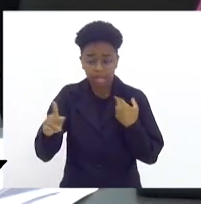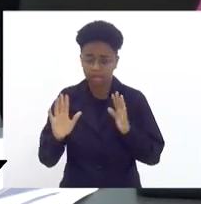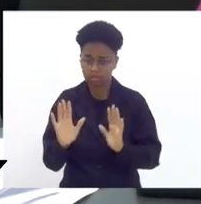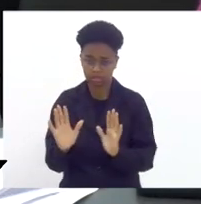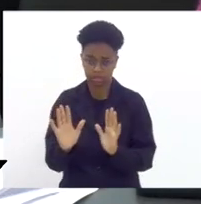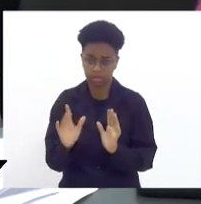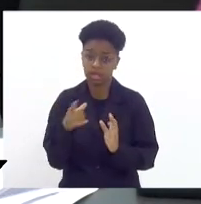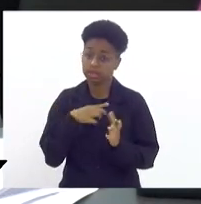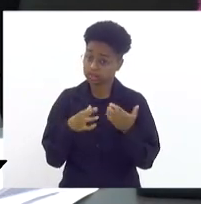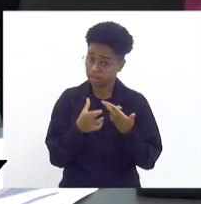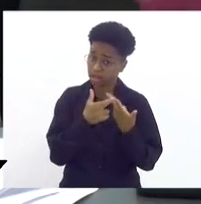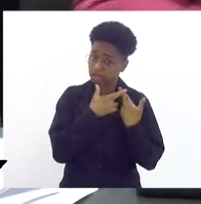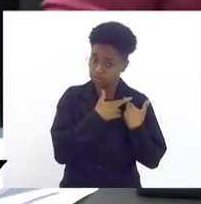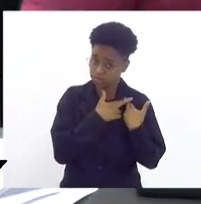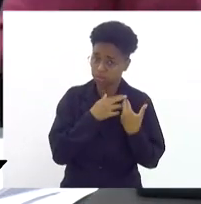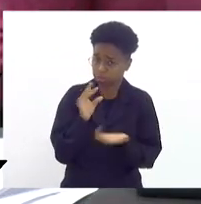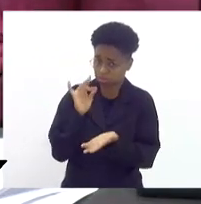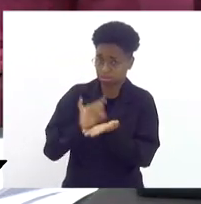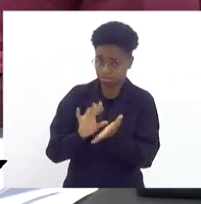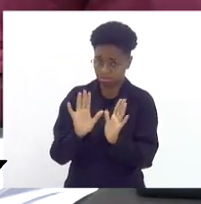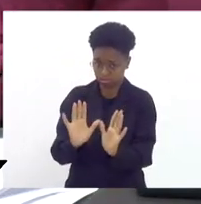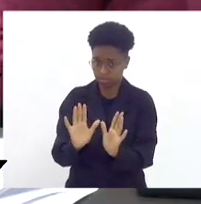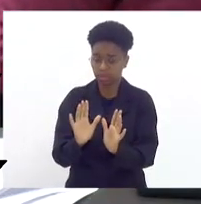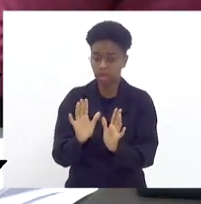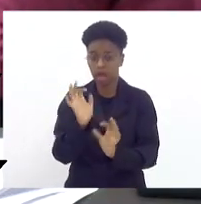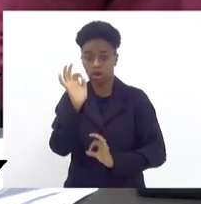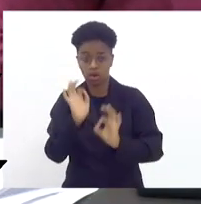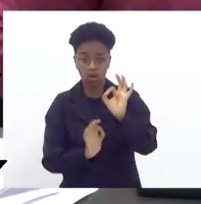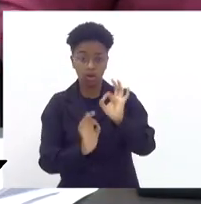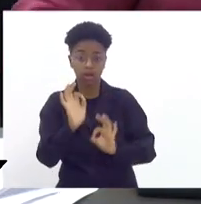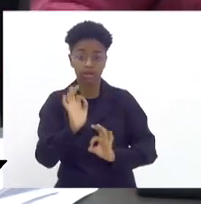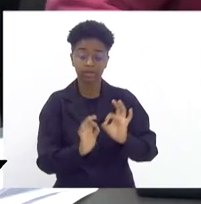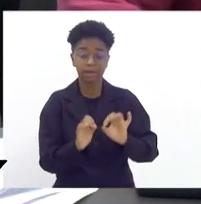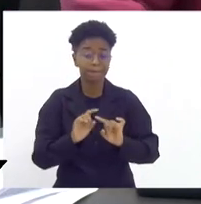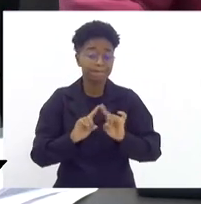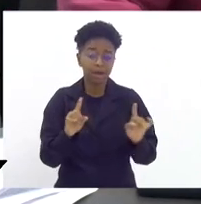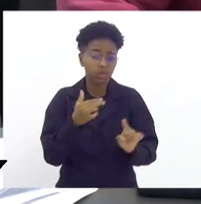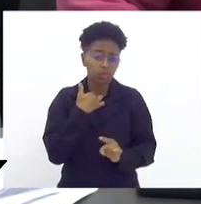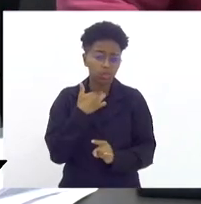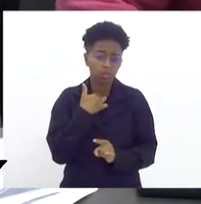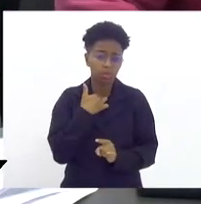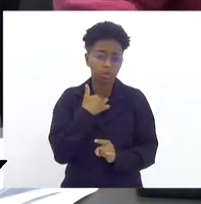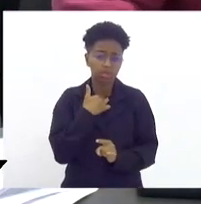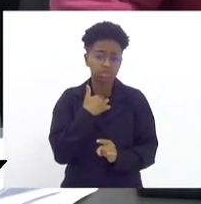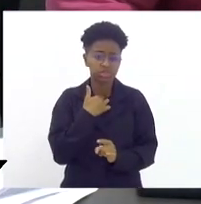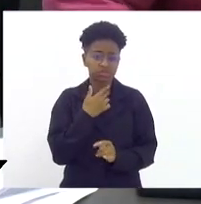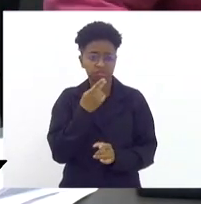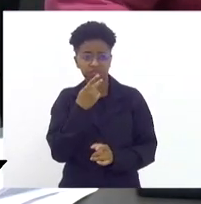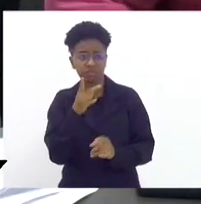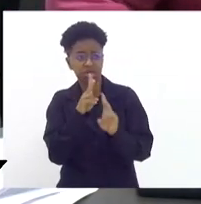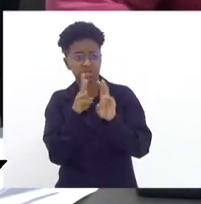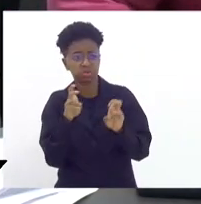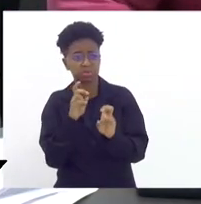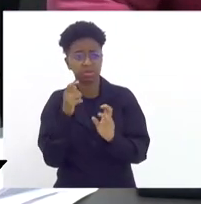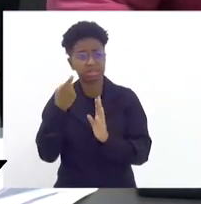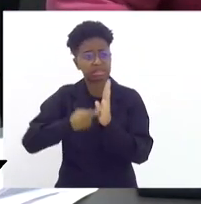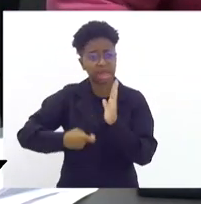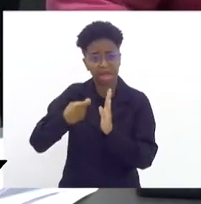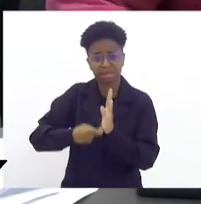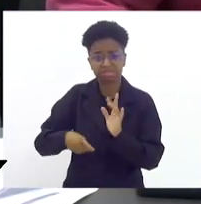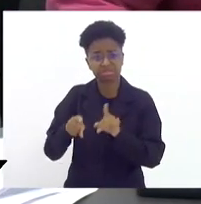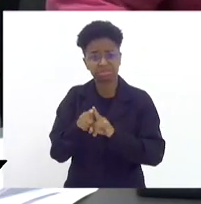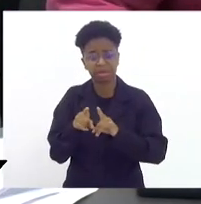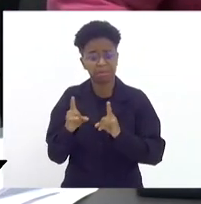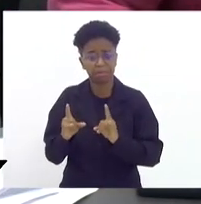Ele tem a competência originária da organização, mas ele não pode legislar sobre taxas e emolumentos.